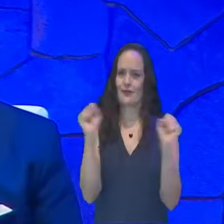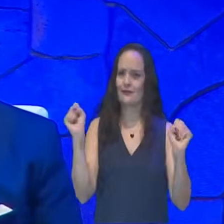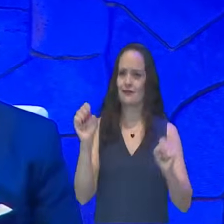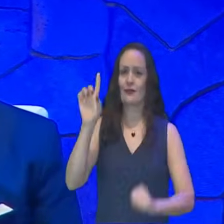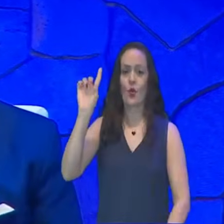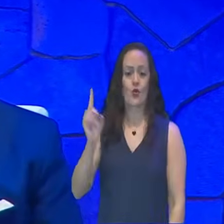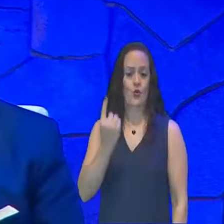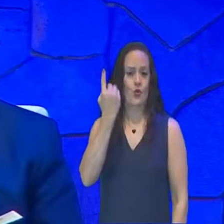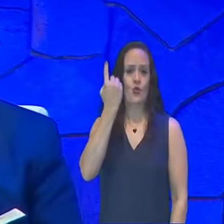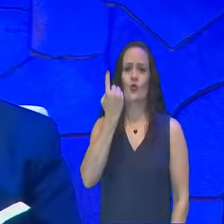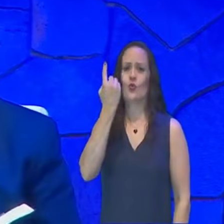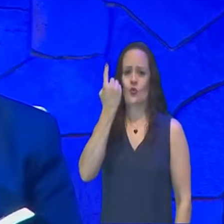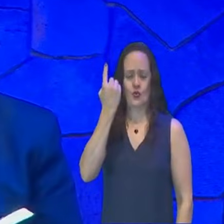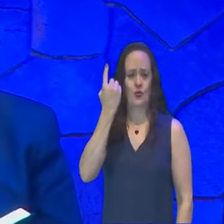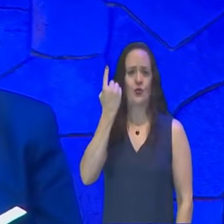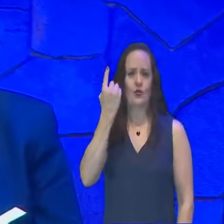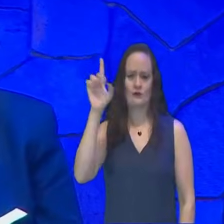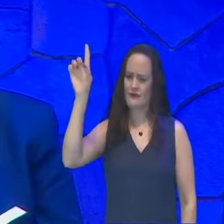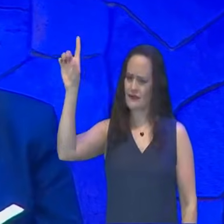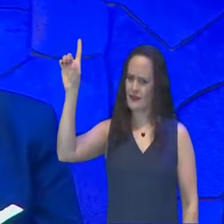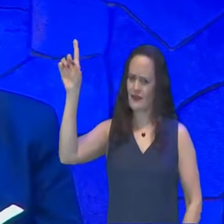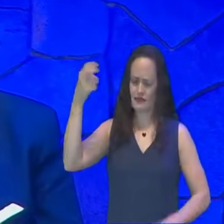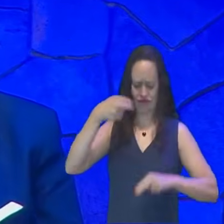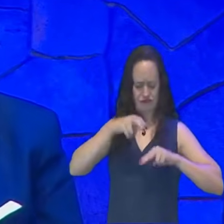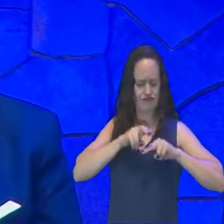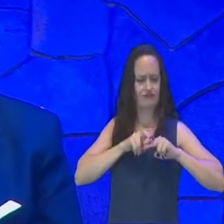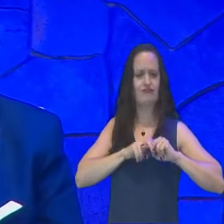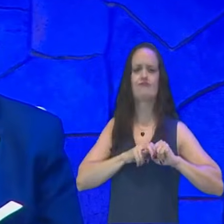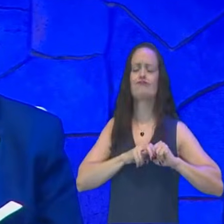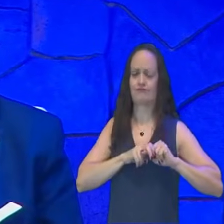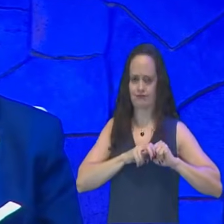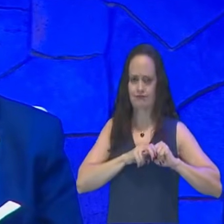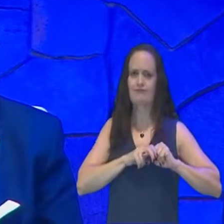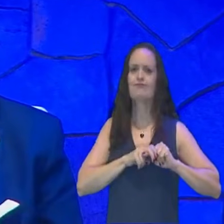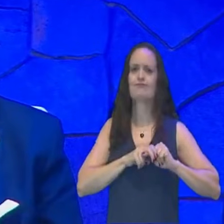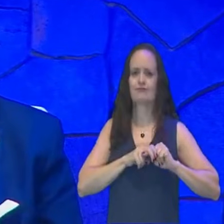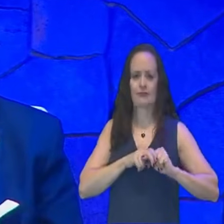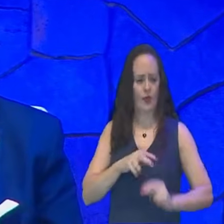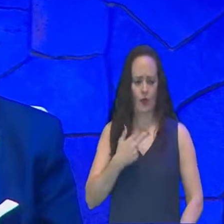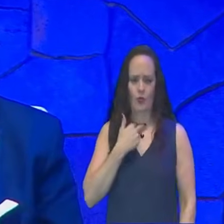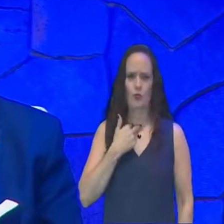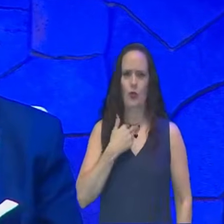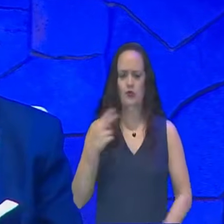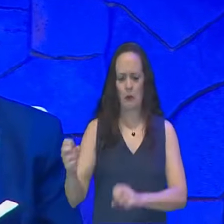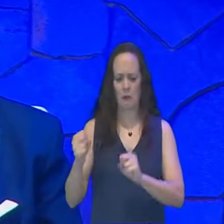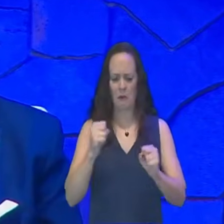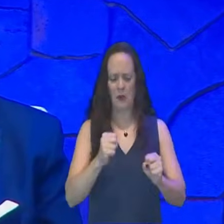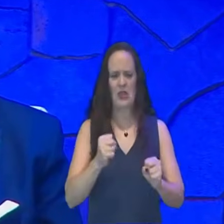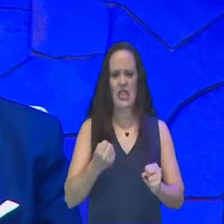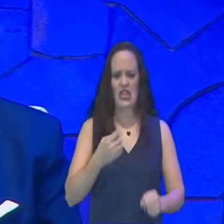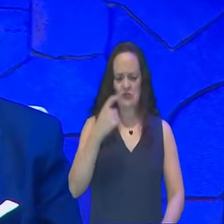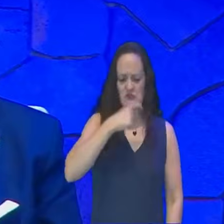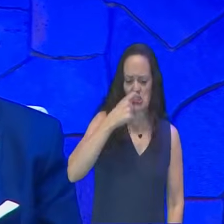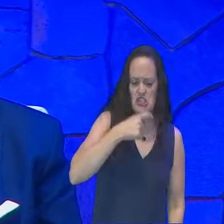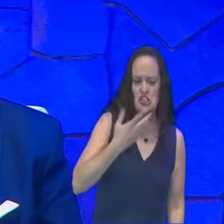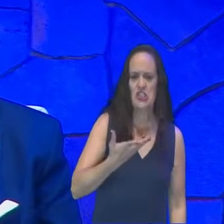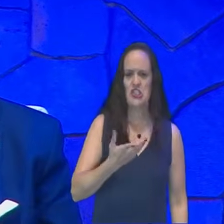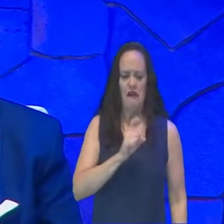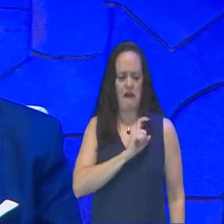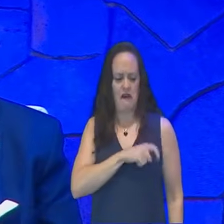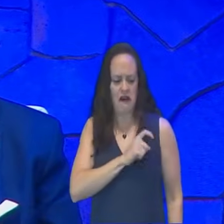governa a totalidade da nossa vida, ou o ego alimentado pelo poder da mentira, das posses,